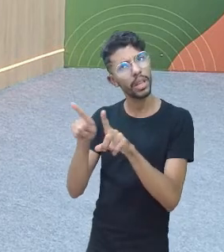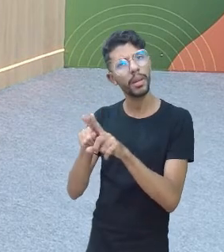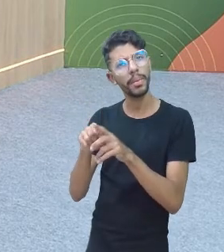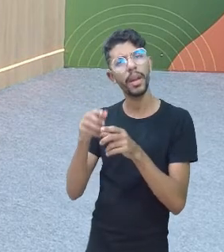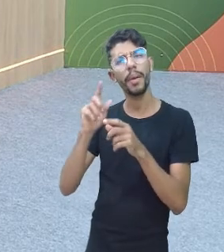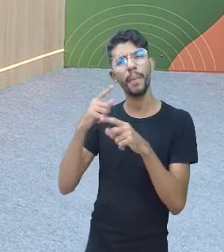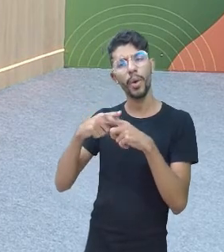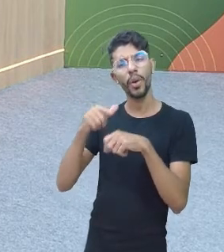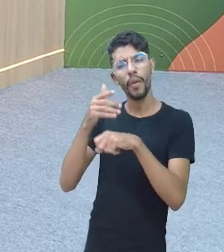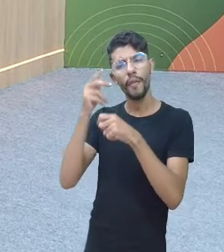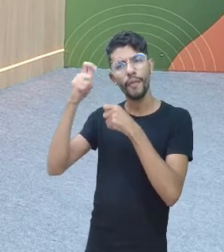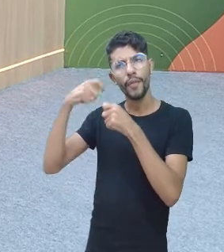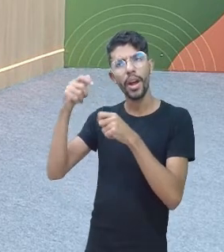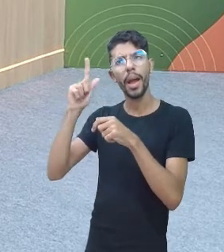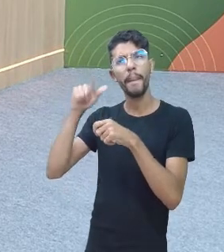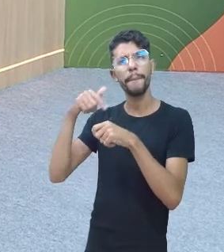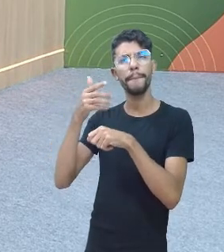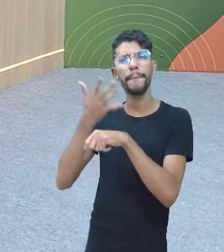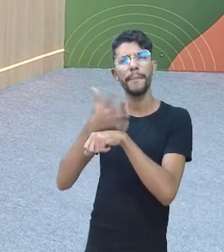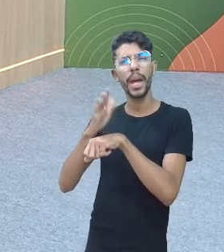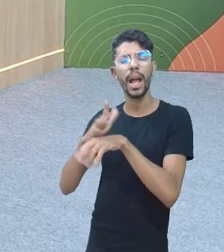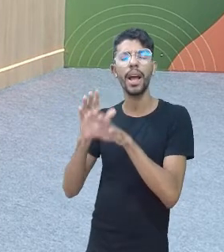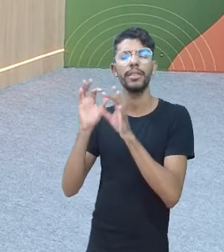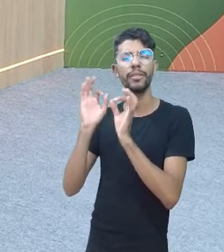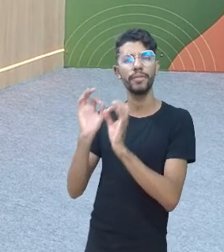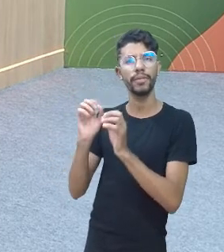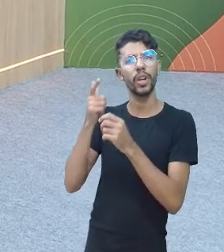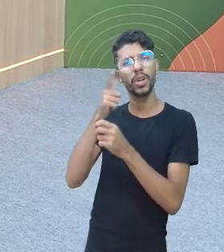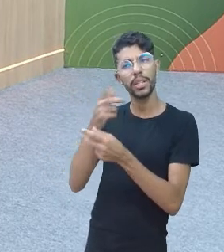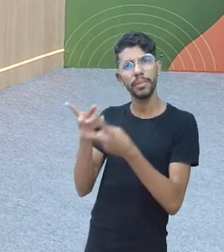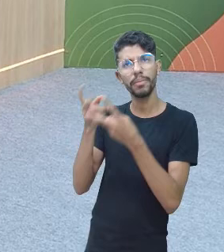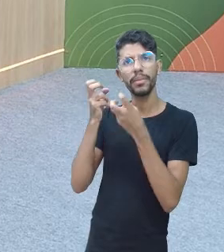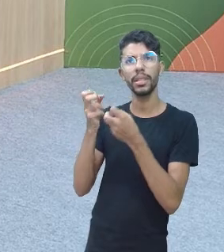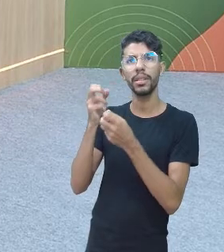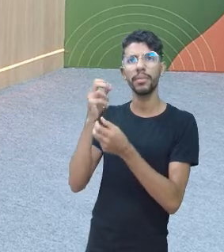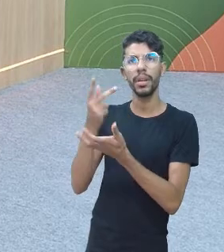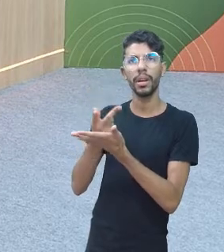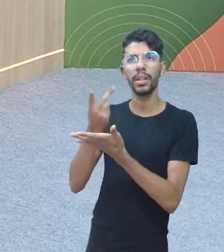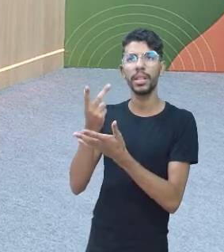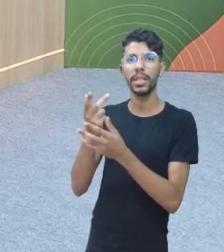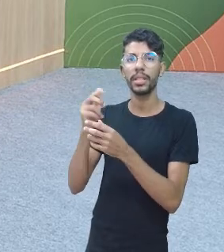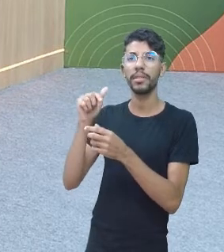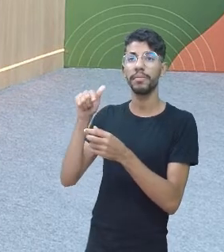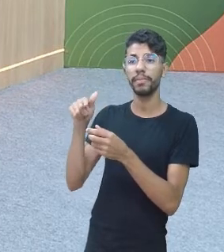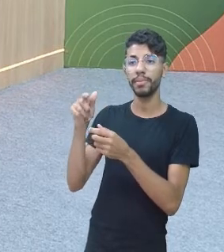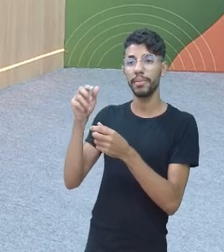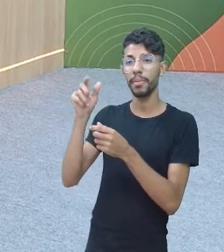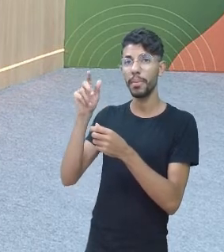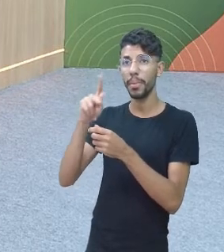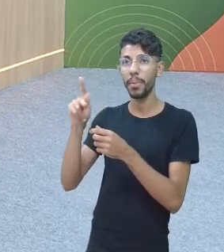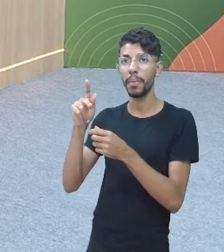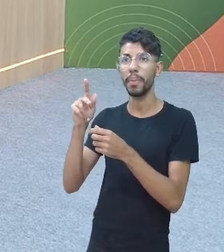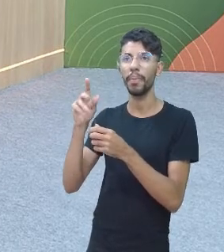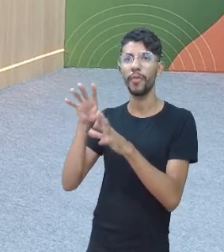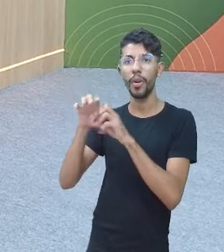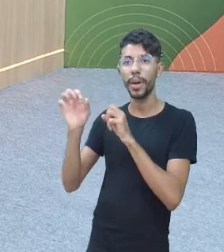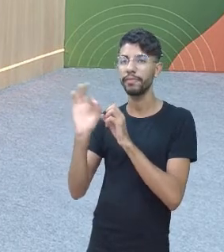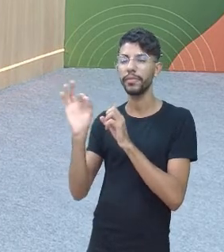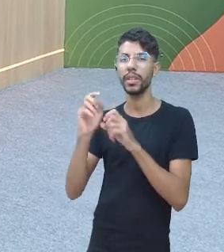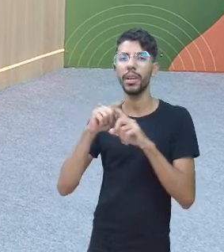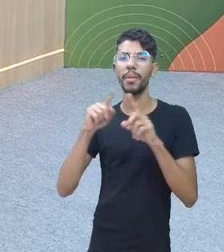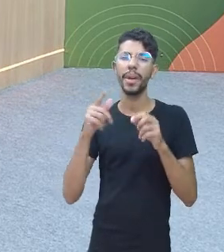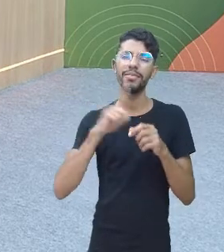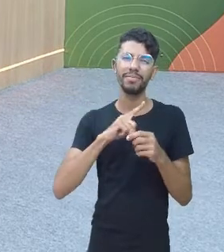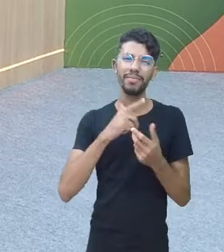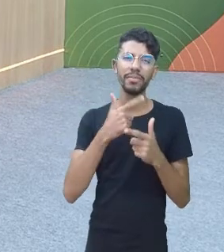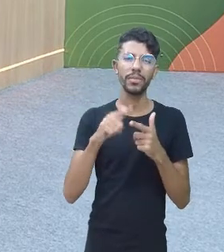consegue perceber o que é que está acontecendo, mesmo que aquela pessoa não seja um especialista. Mas aí causa esse